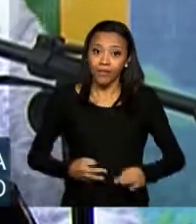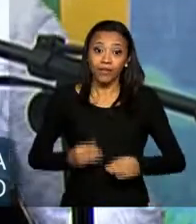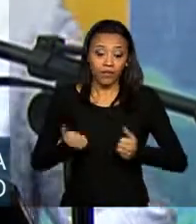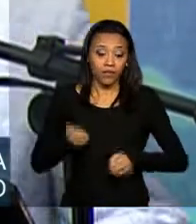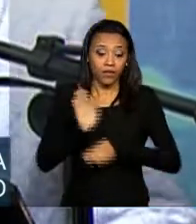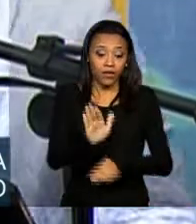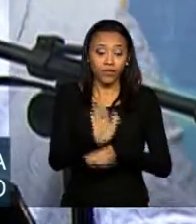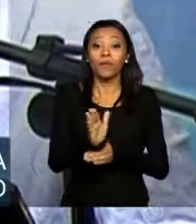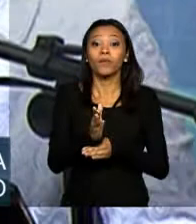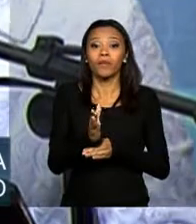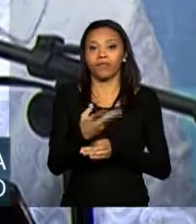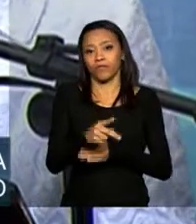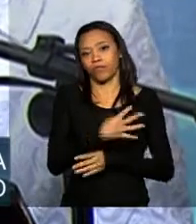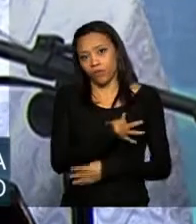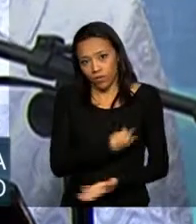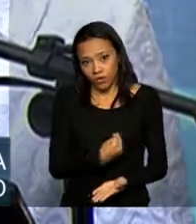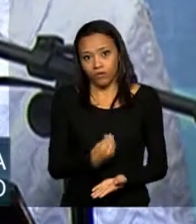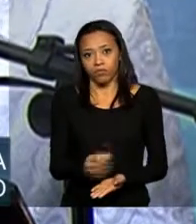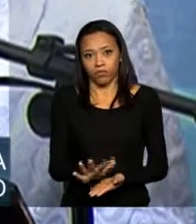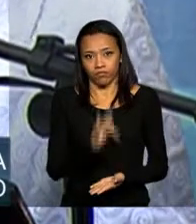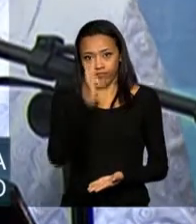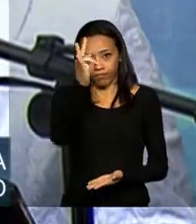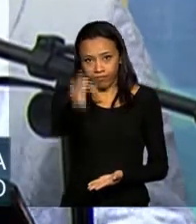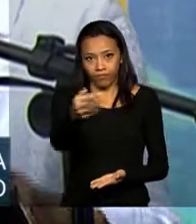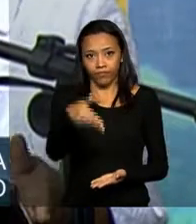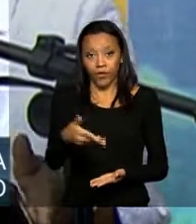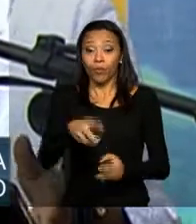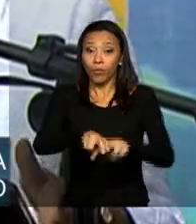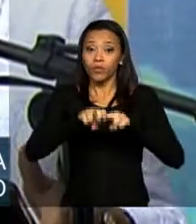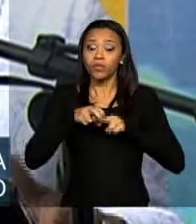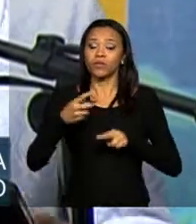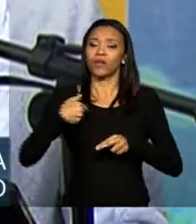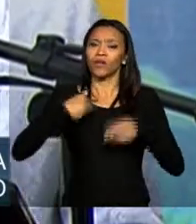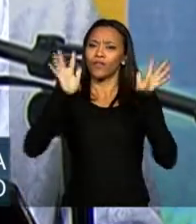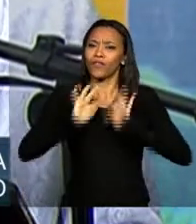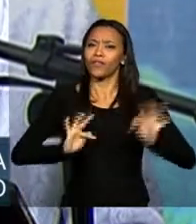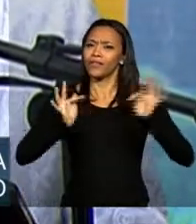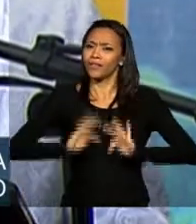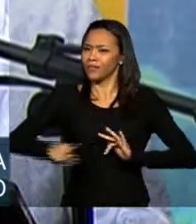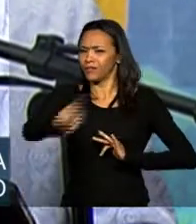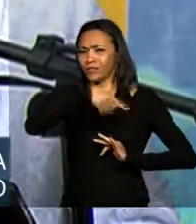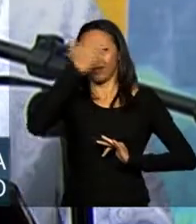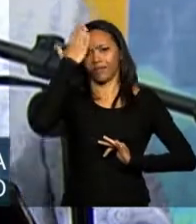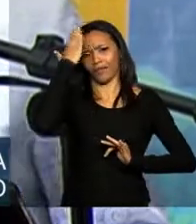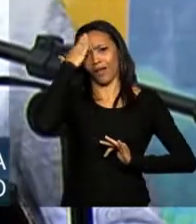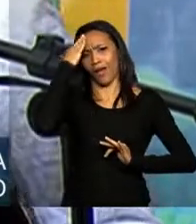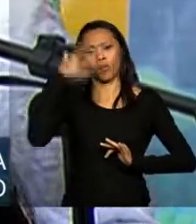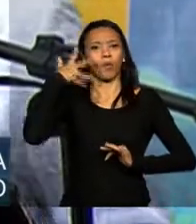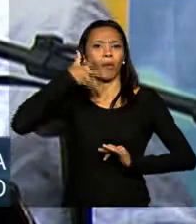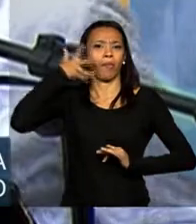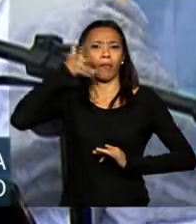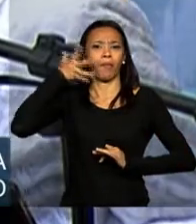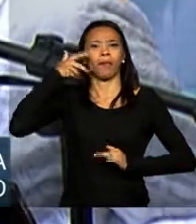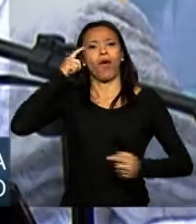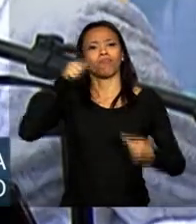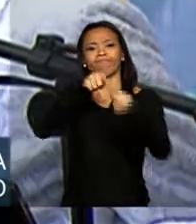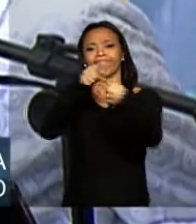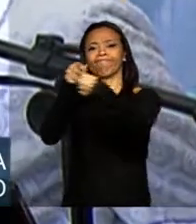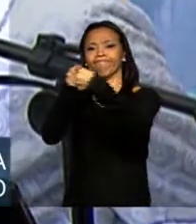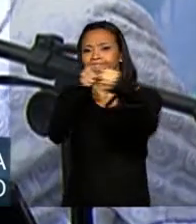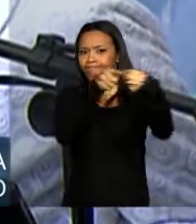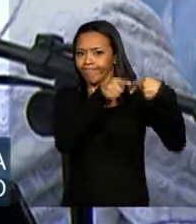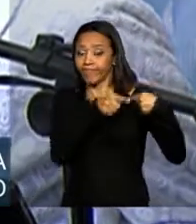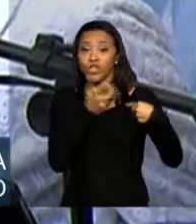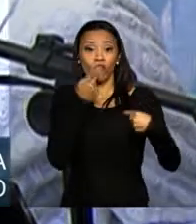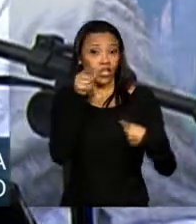por isso então eu estou muito feliz de tá aqui falando coisas que você sabem mas eu não estou falando só para